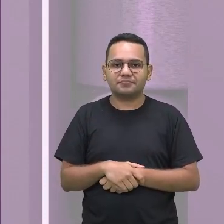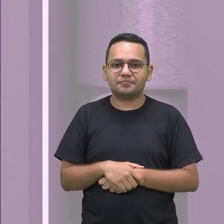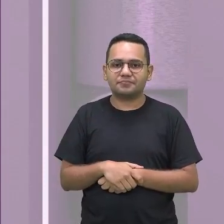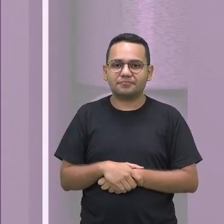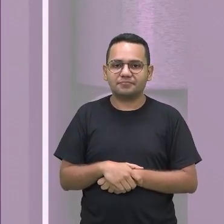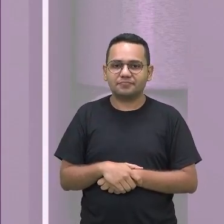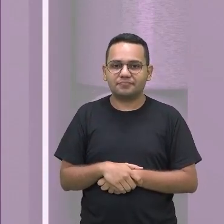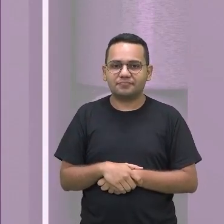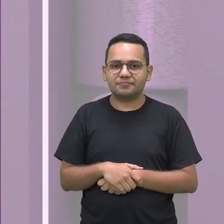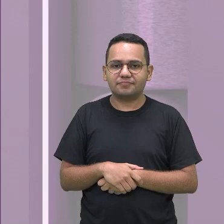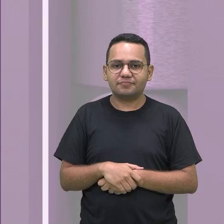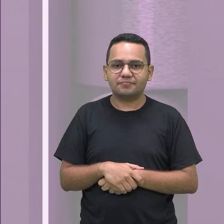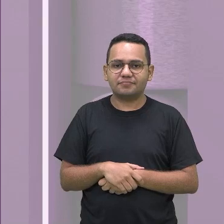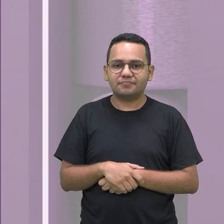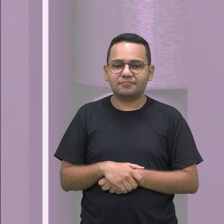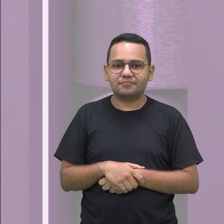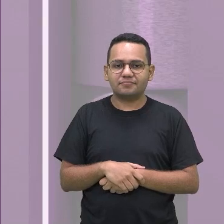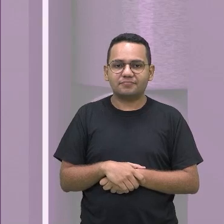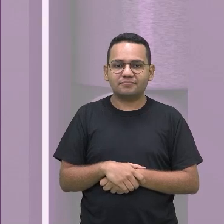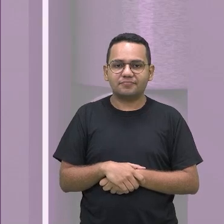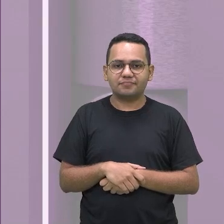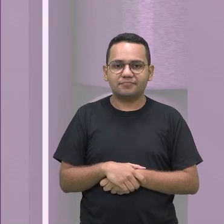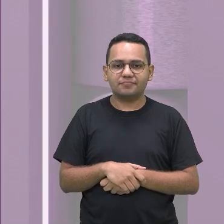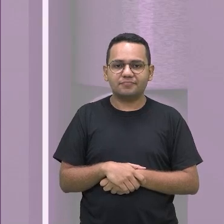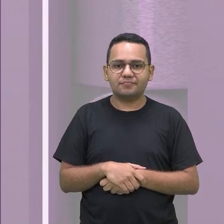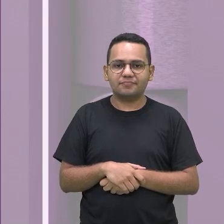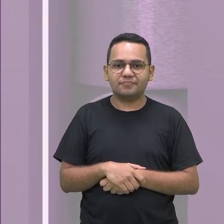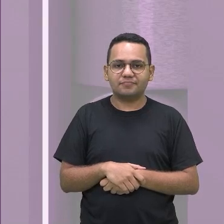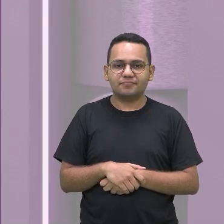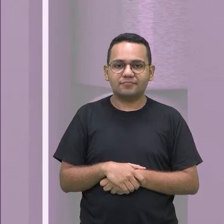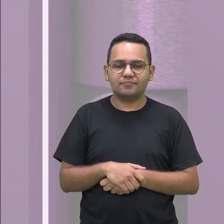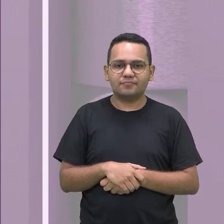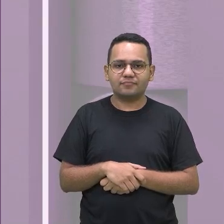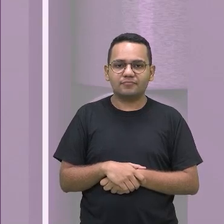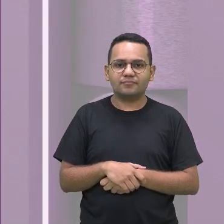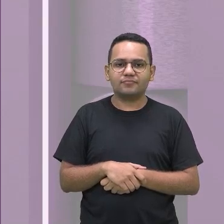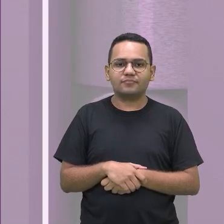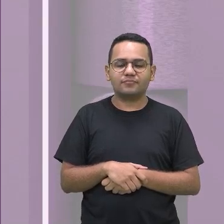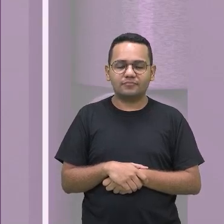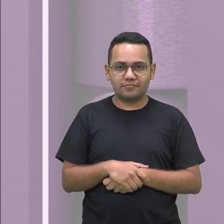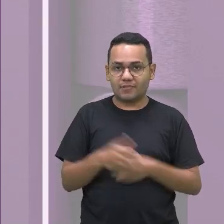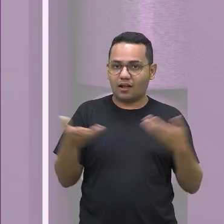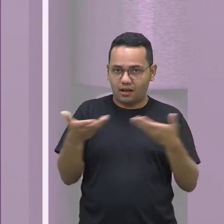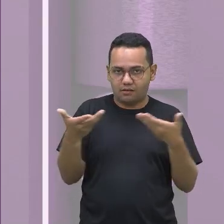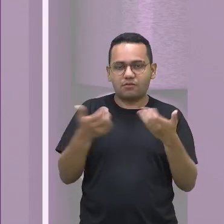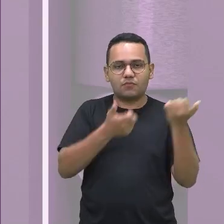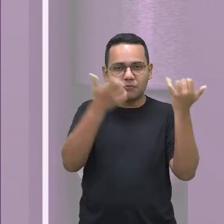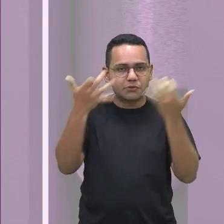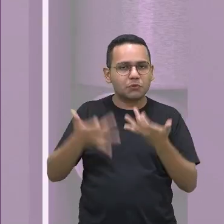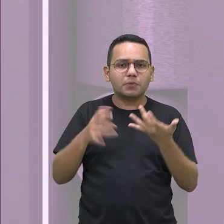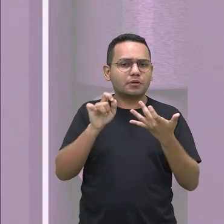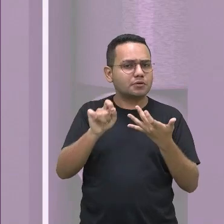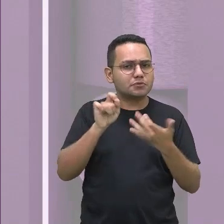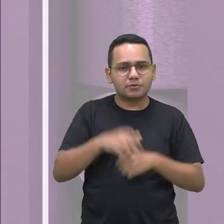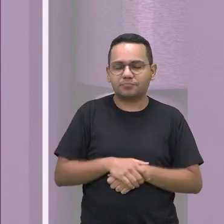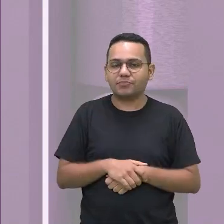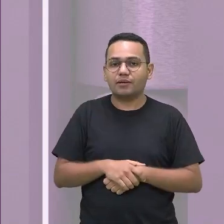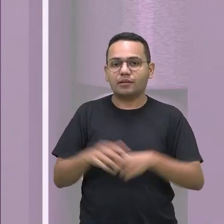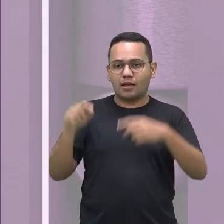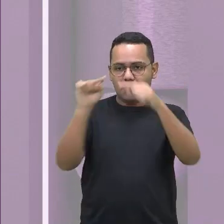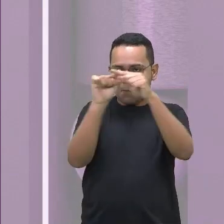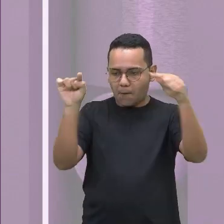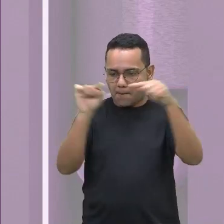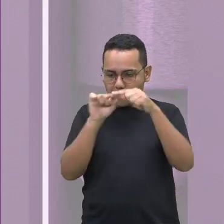sim, nós vamos conhecer aí alguns ângulos que se formam ali quando uma reta transversal intercepta, atravessa